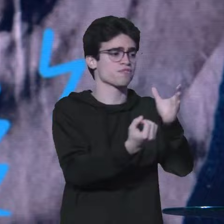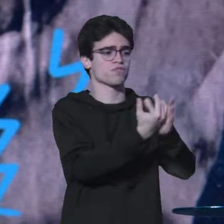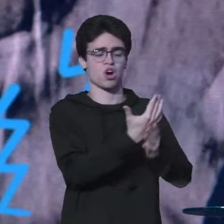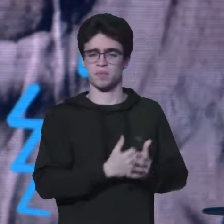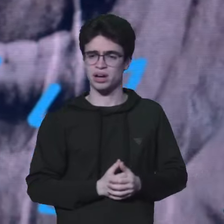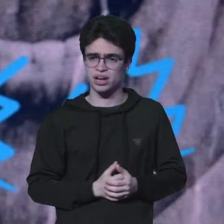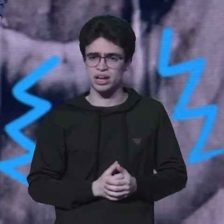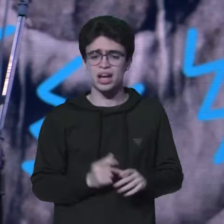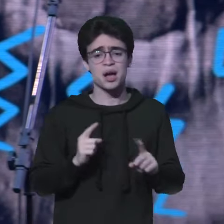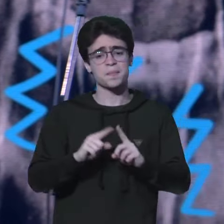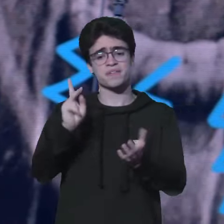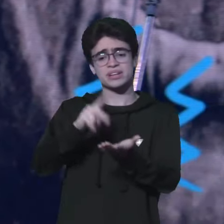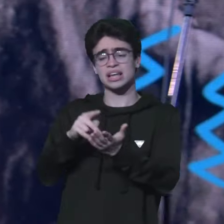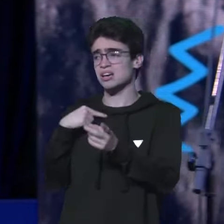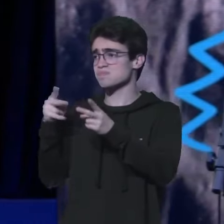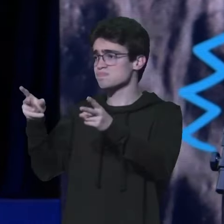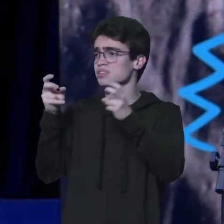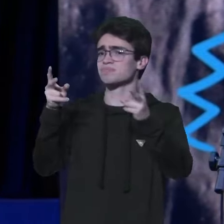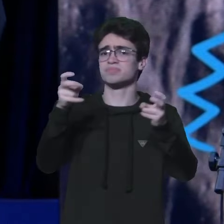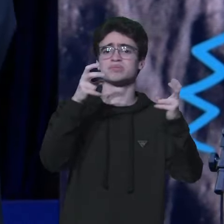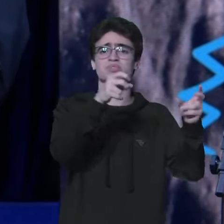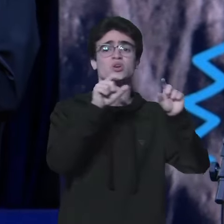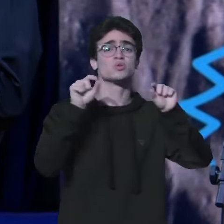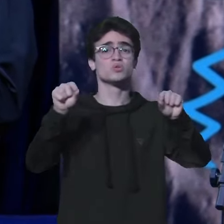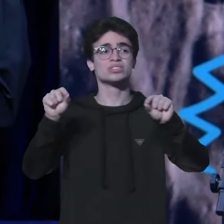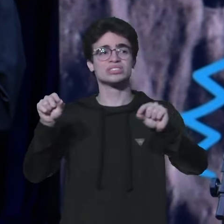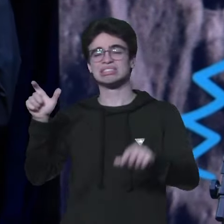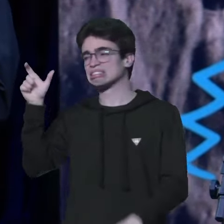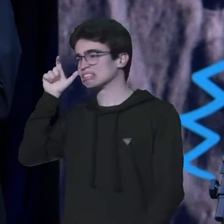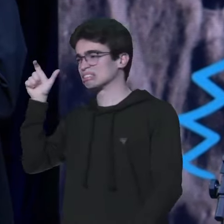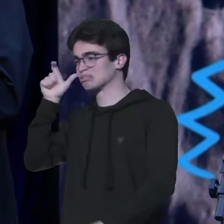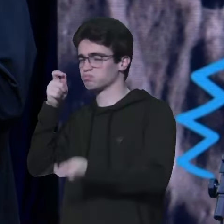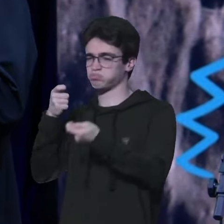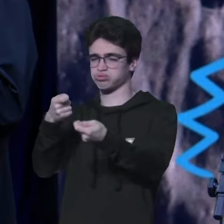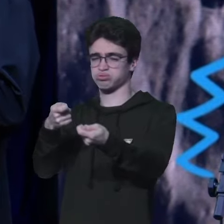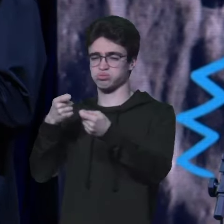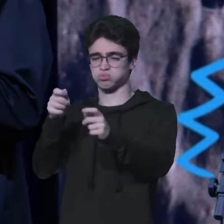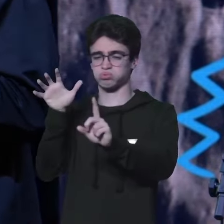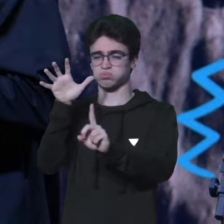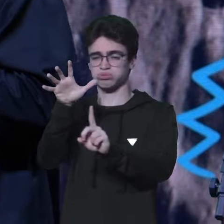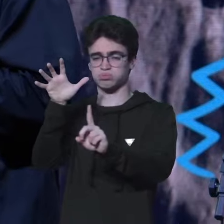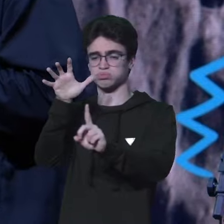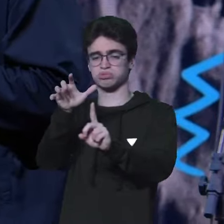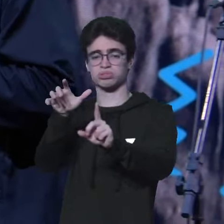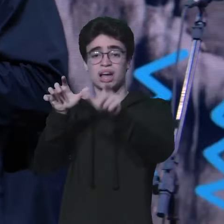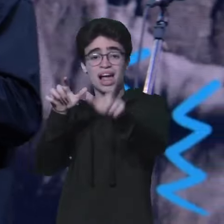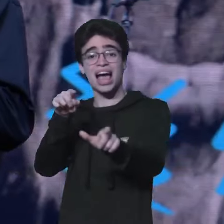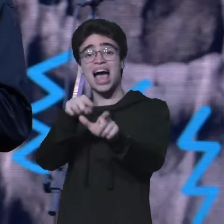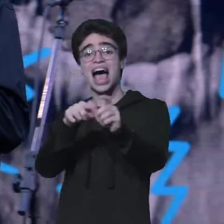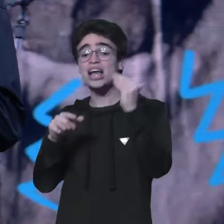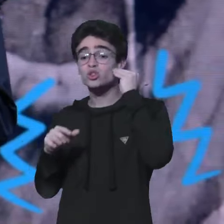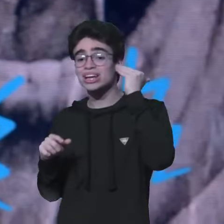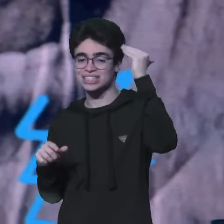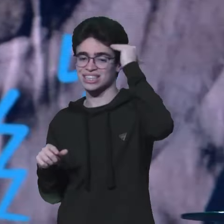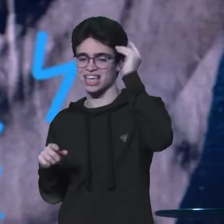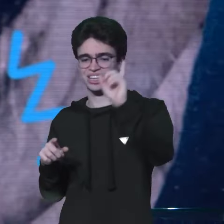tenho percebido muitos ataques à adolescência, porque o adolescente ele é muito